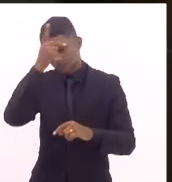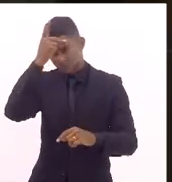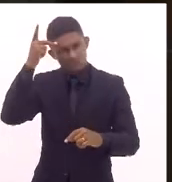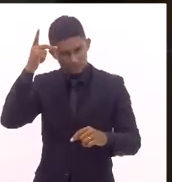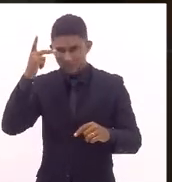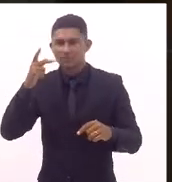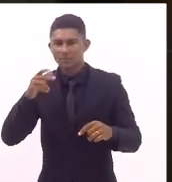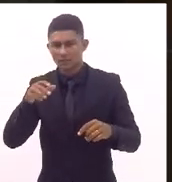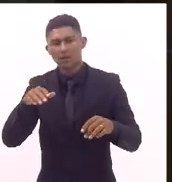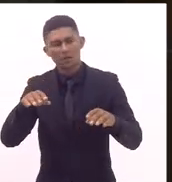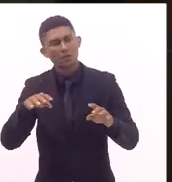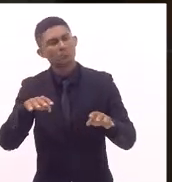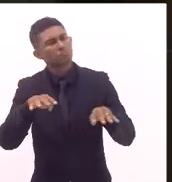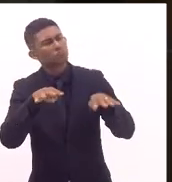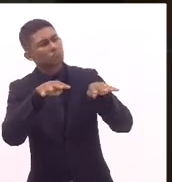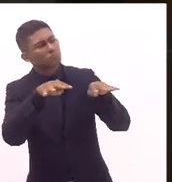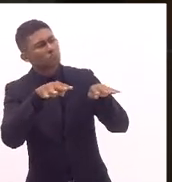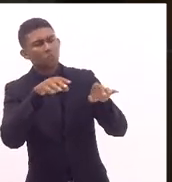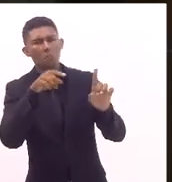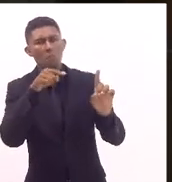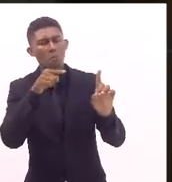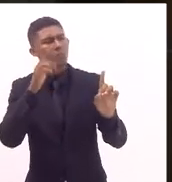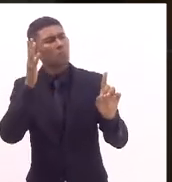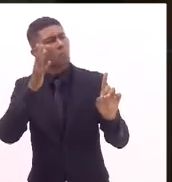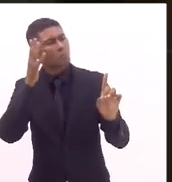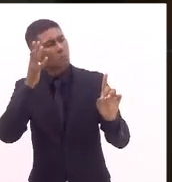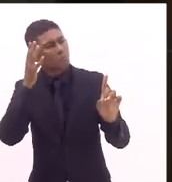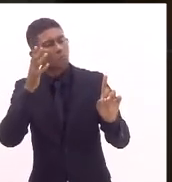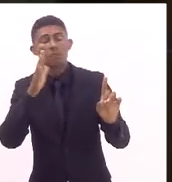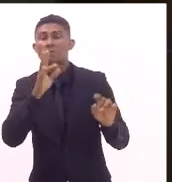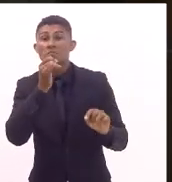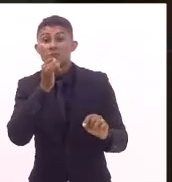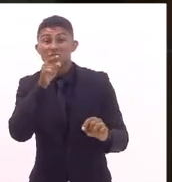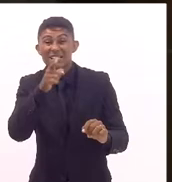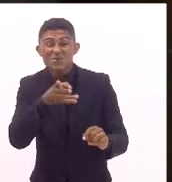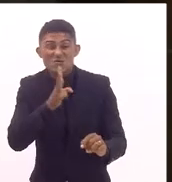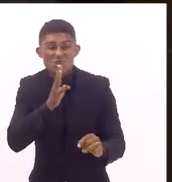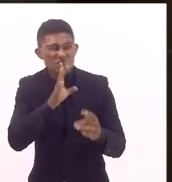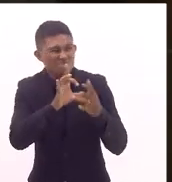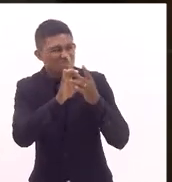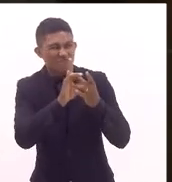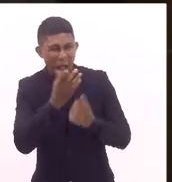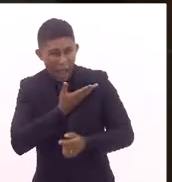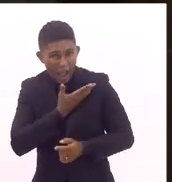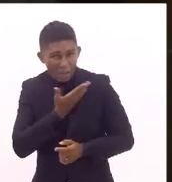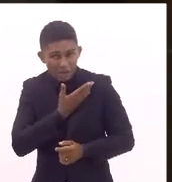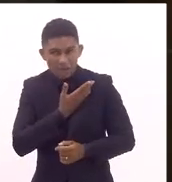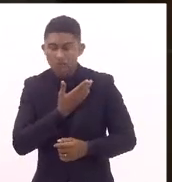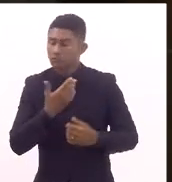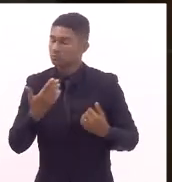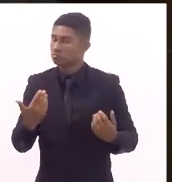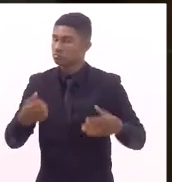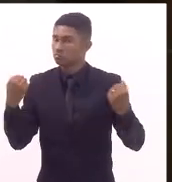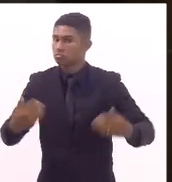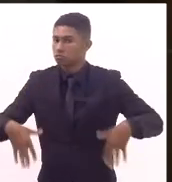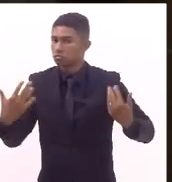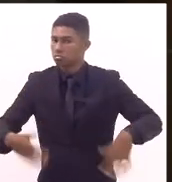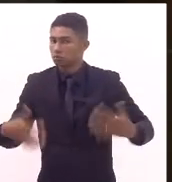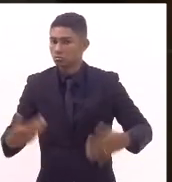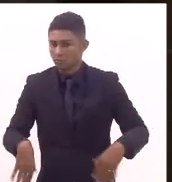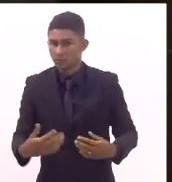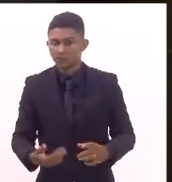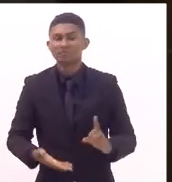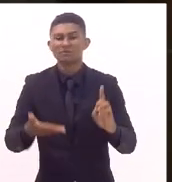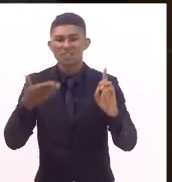né de a coisa ver a intimidade da Benedita da Silva guia acho que você demonstra assim